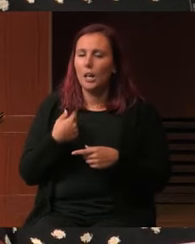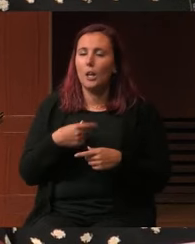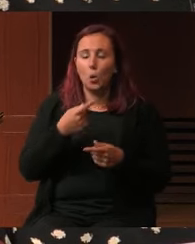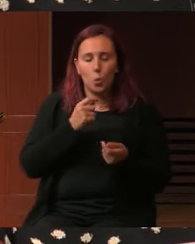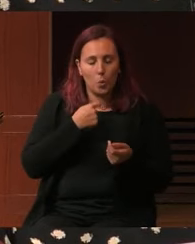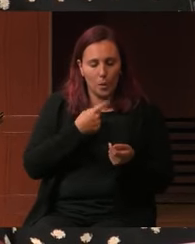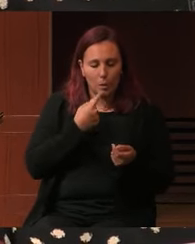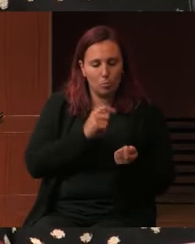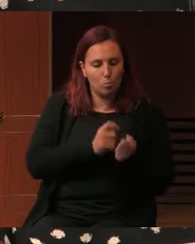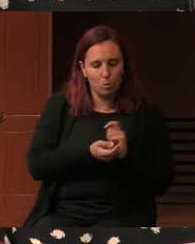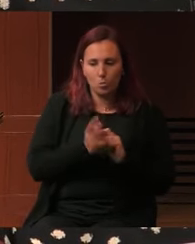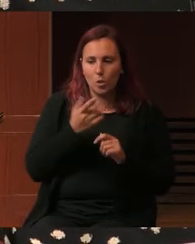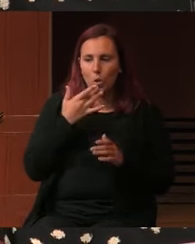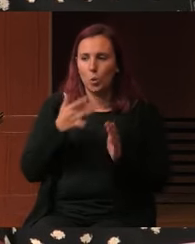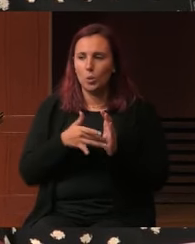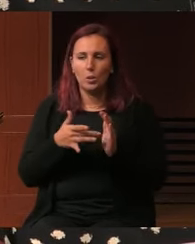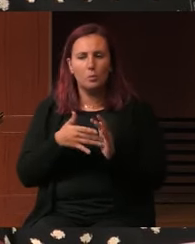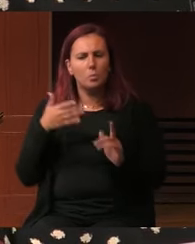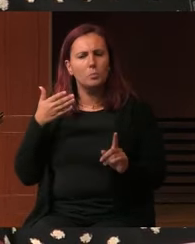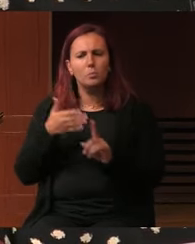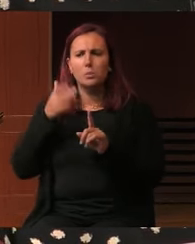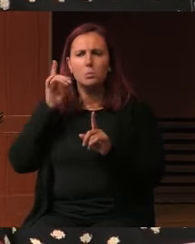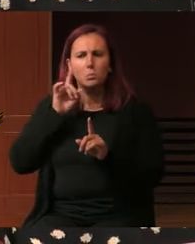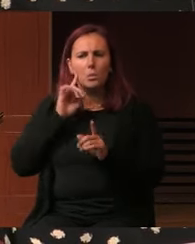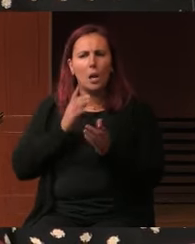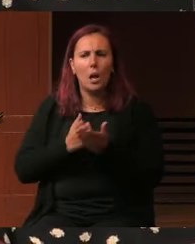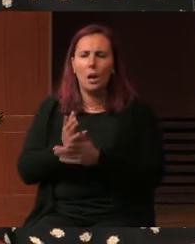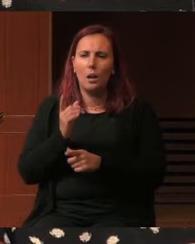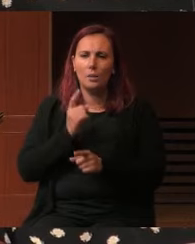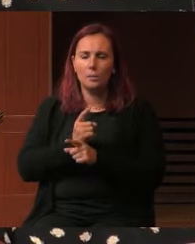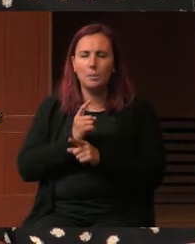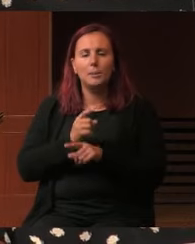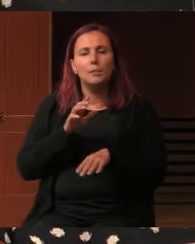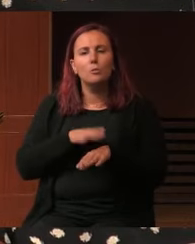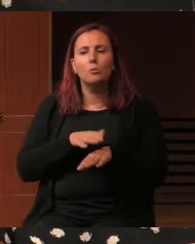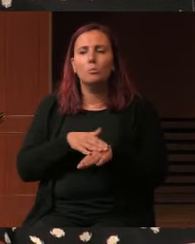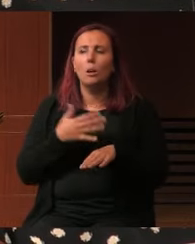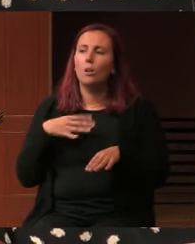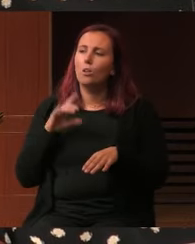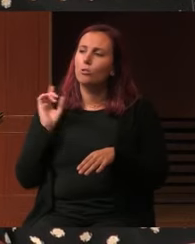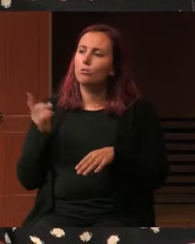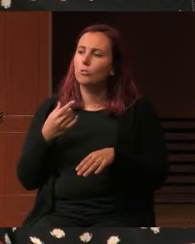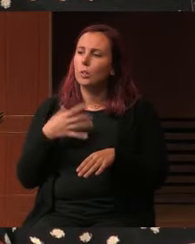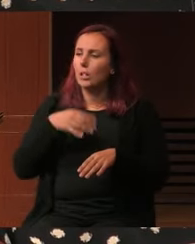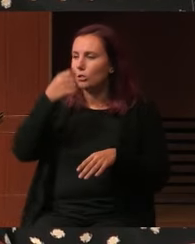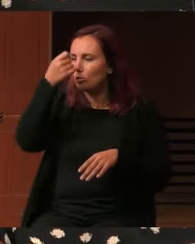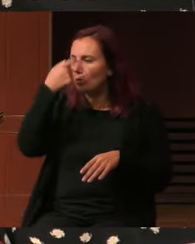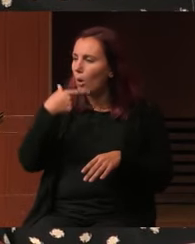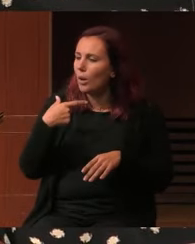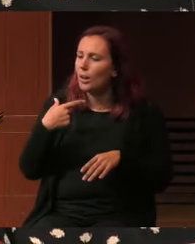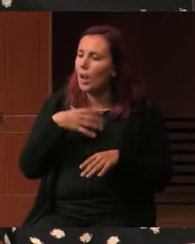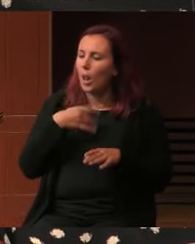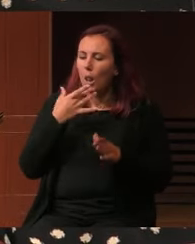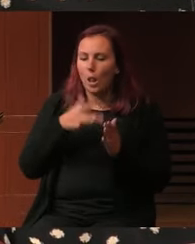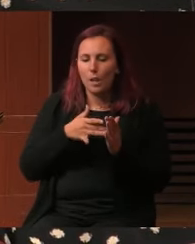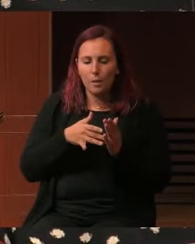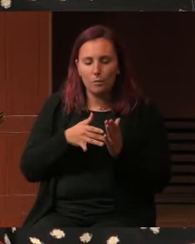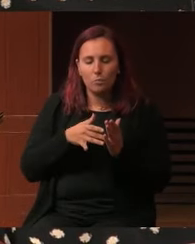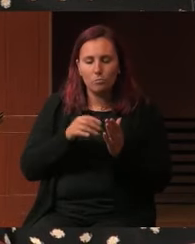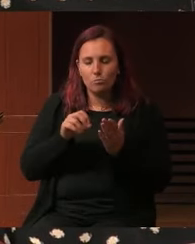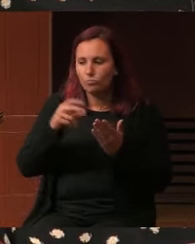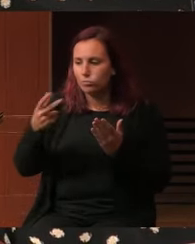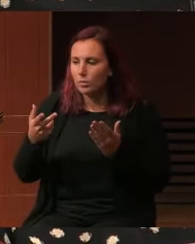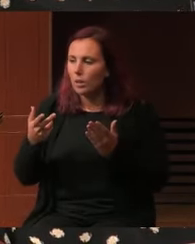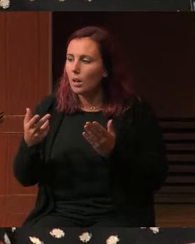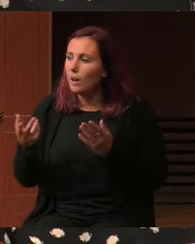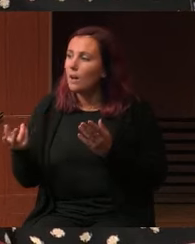livro tem um lugar tão central que nós queremos que histórias que encontramos fora do livro se tornem um